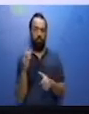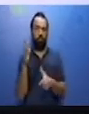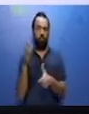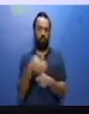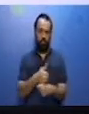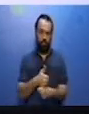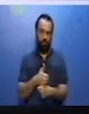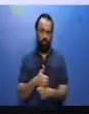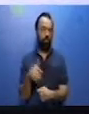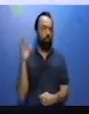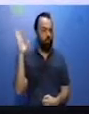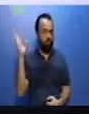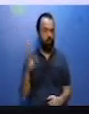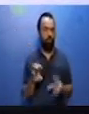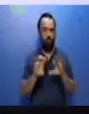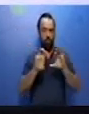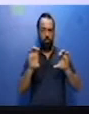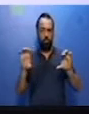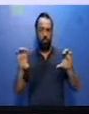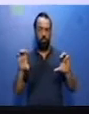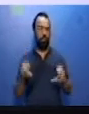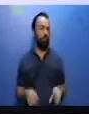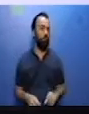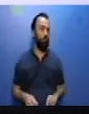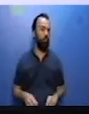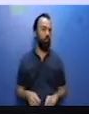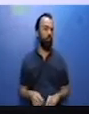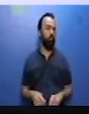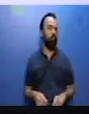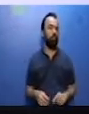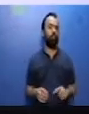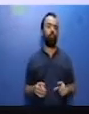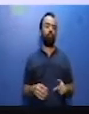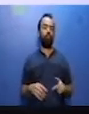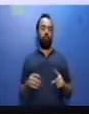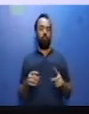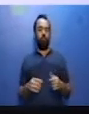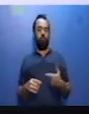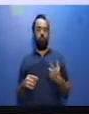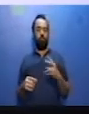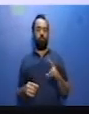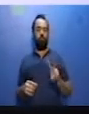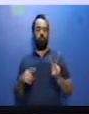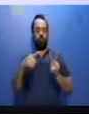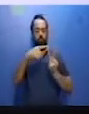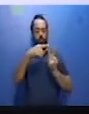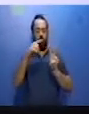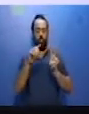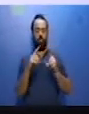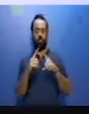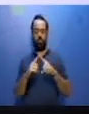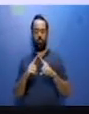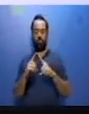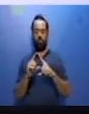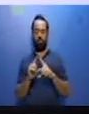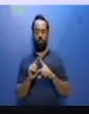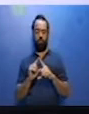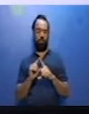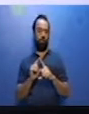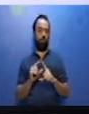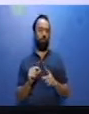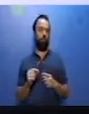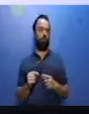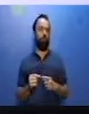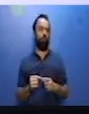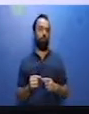fórmula de báskara a extrair a raiz de delta delta 49 a raíz de 49 a